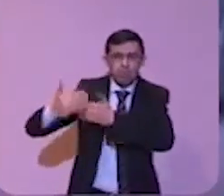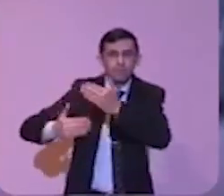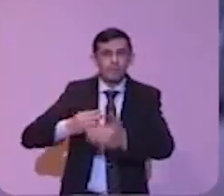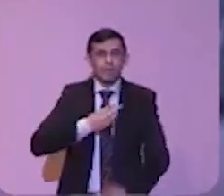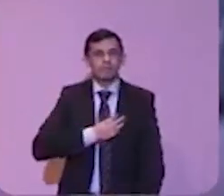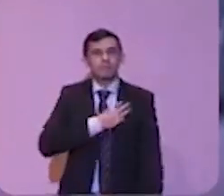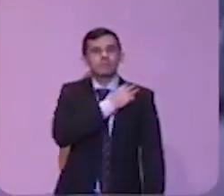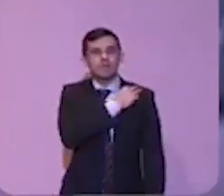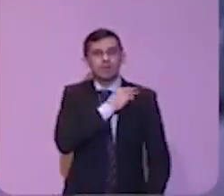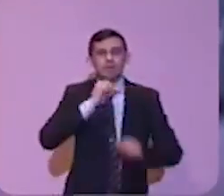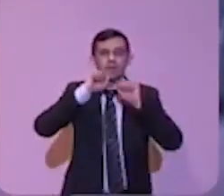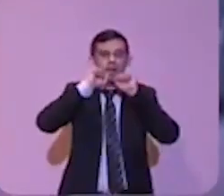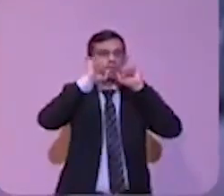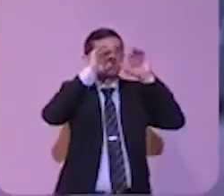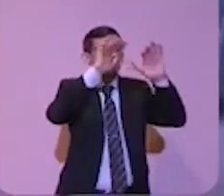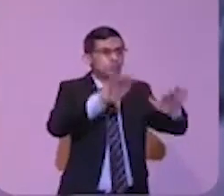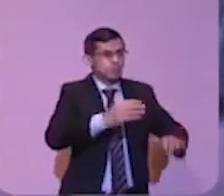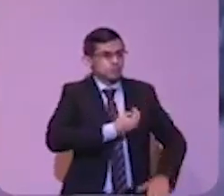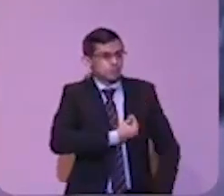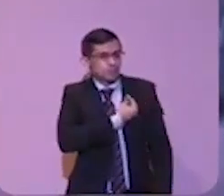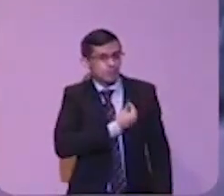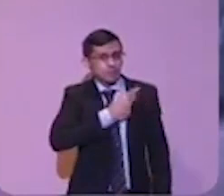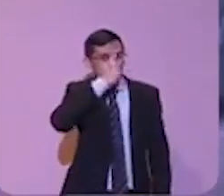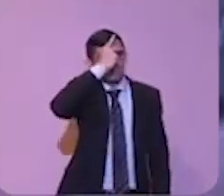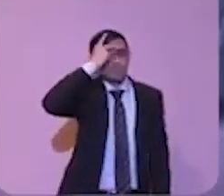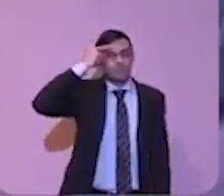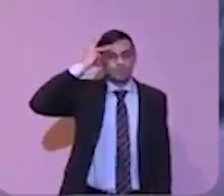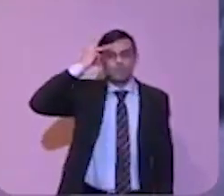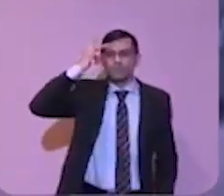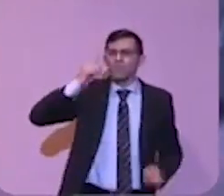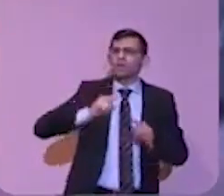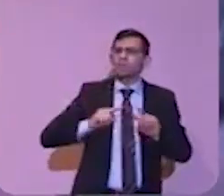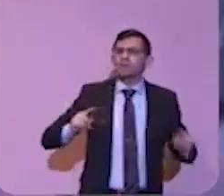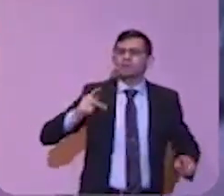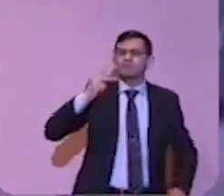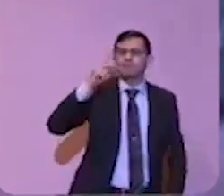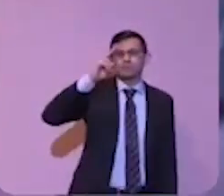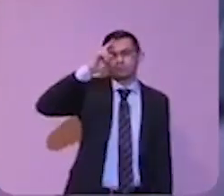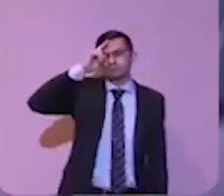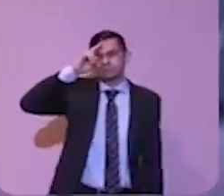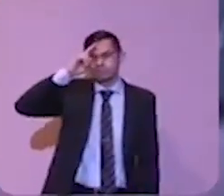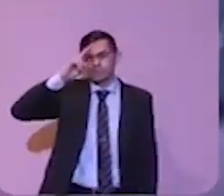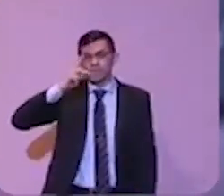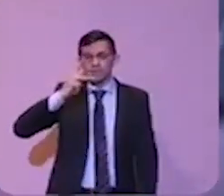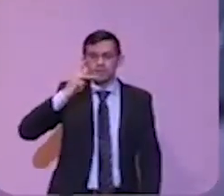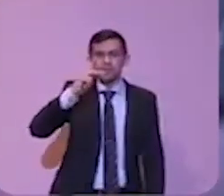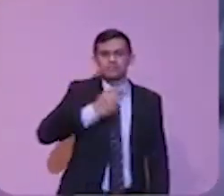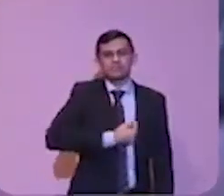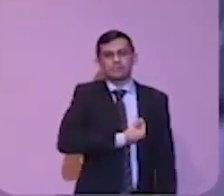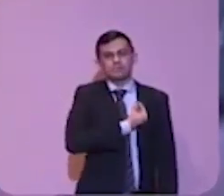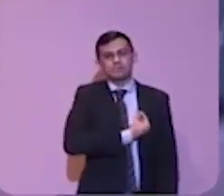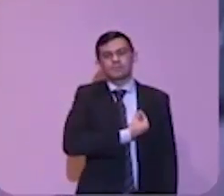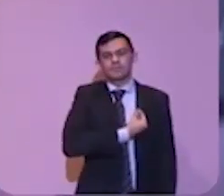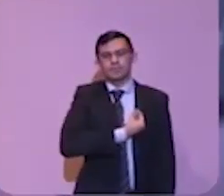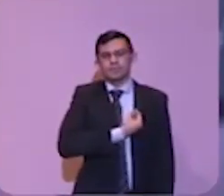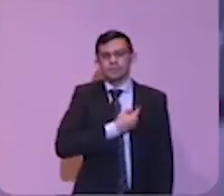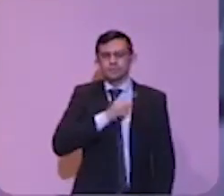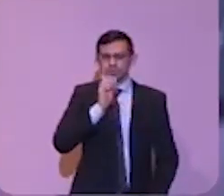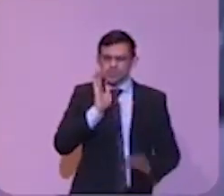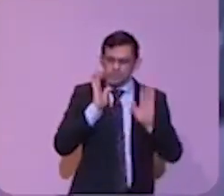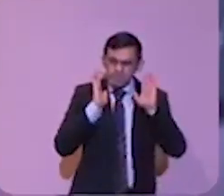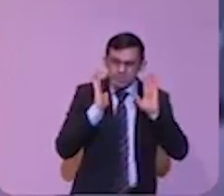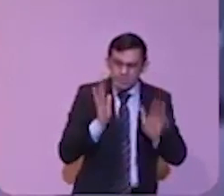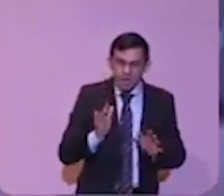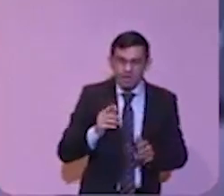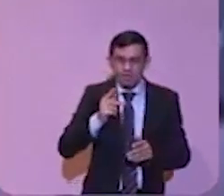ministério, abençoando vidas de pessoas. E a sua história? E a sua vida? Você já é alguém